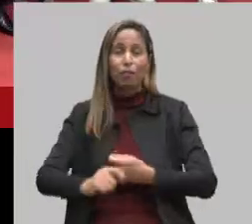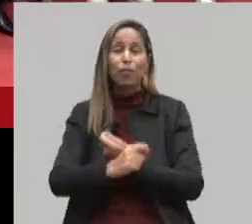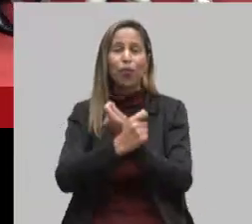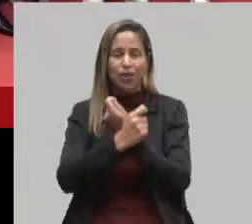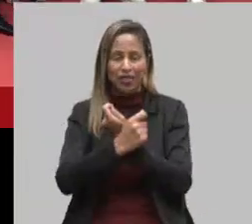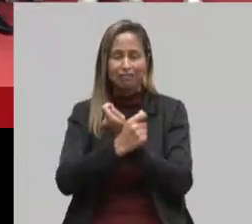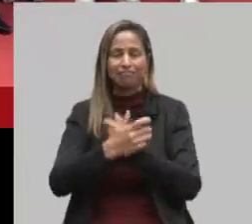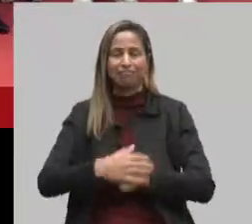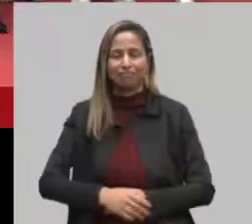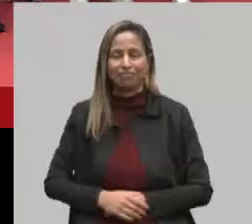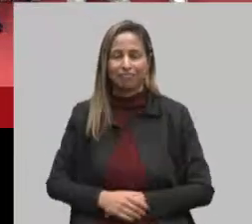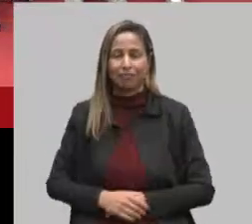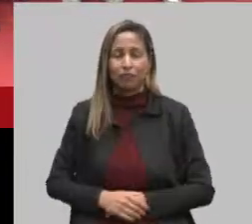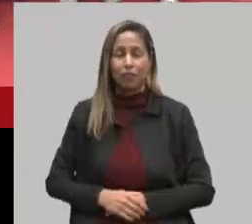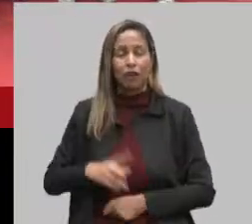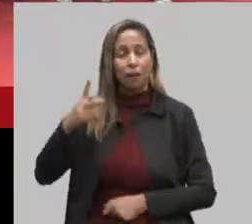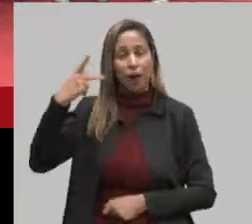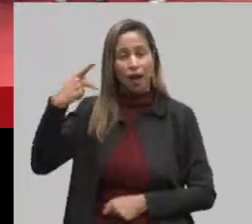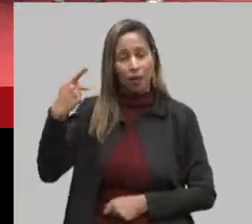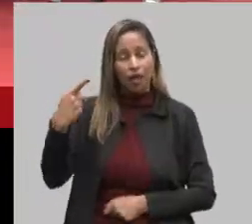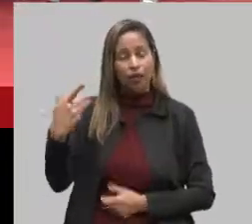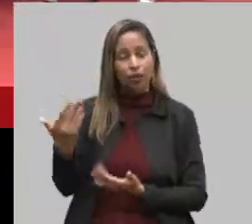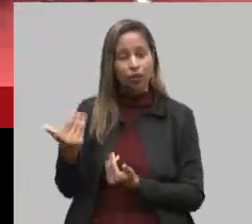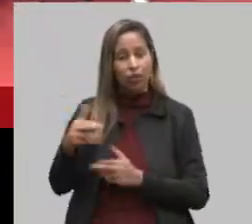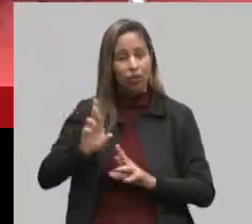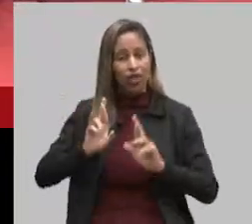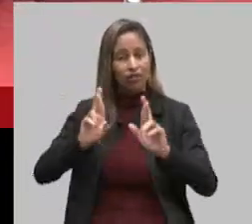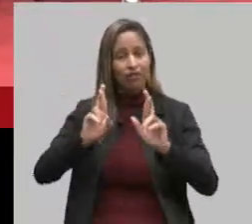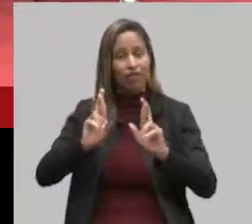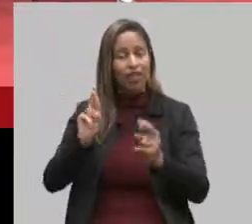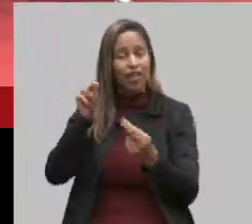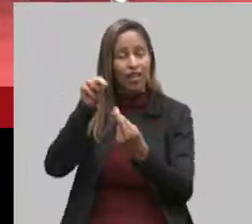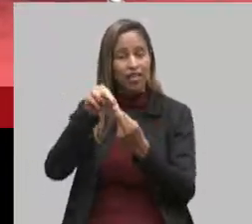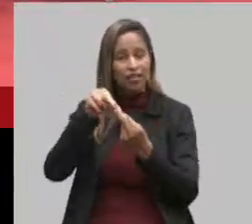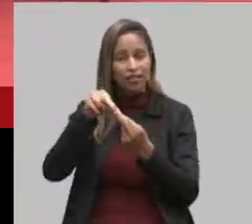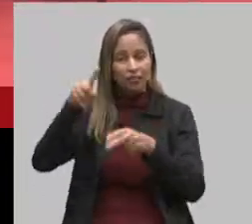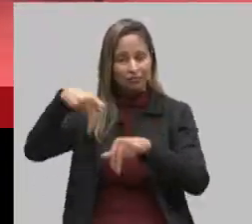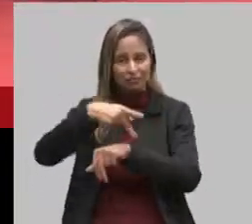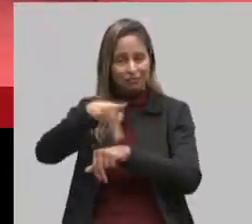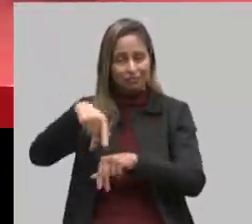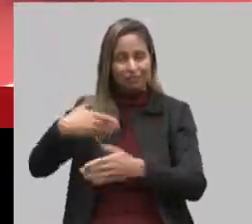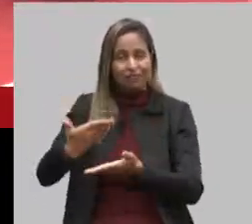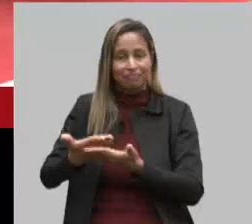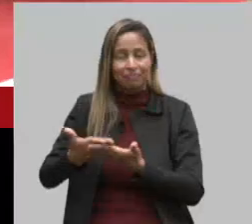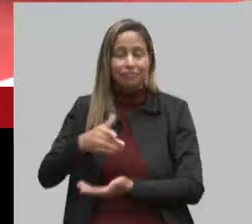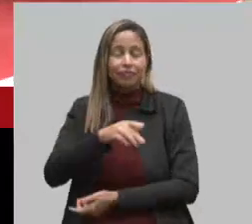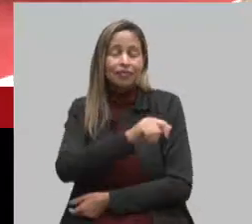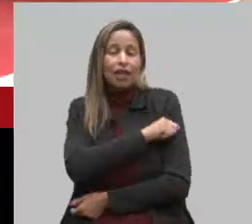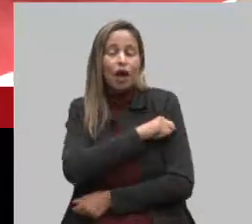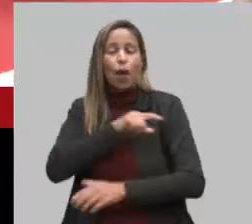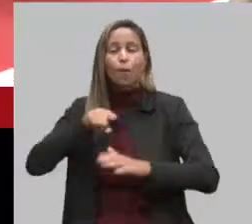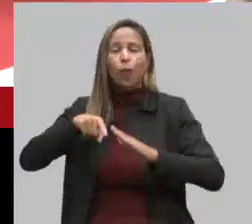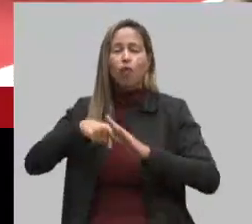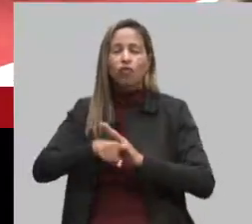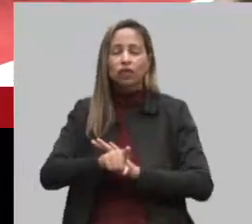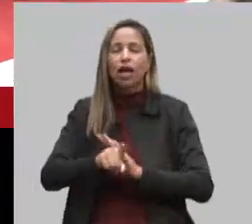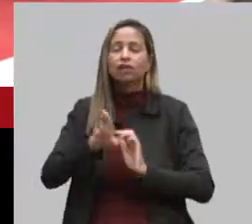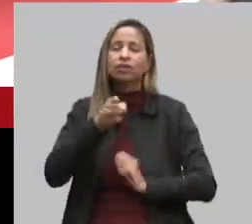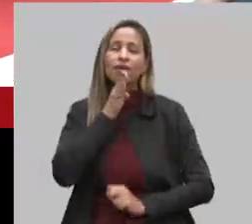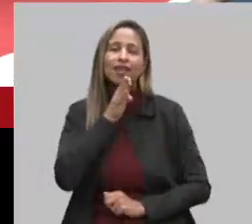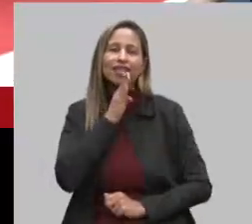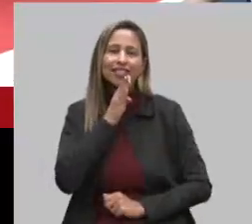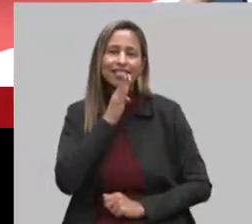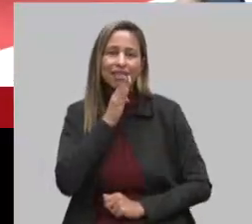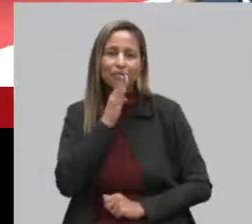paramento jovem é referência no programa os estudantes t a oportunidade de aprofundar os conhecimentos